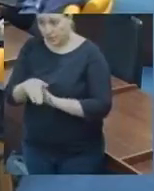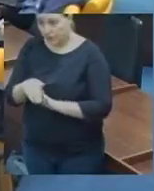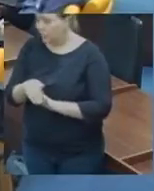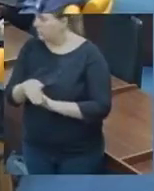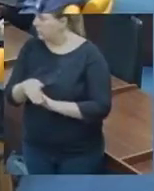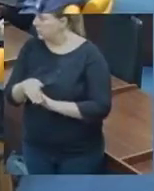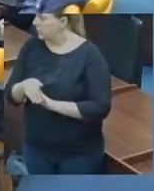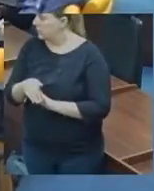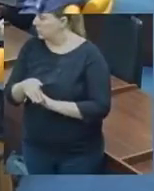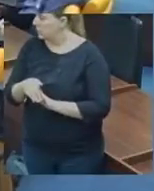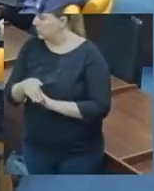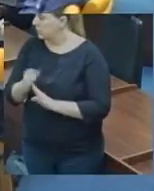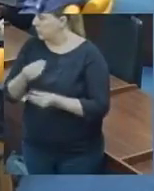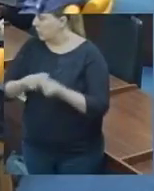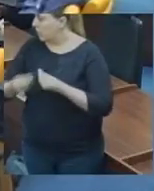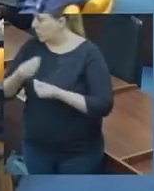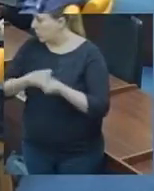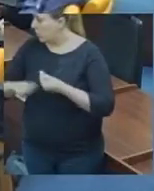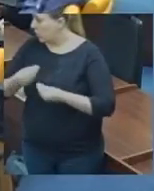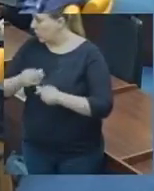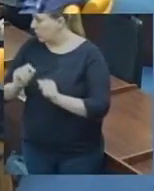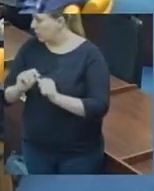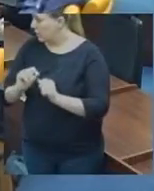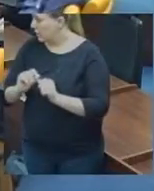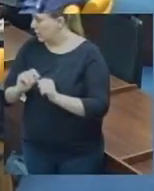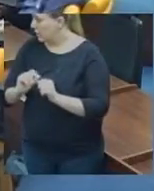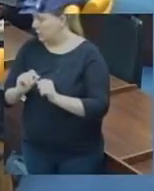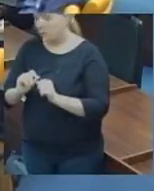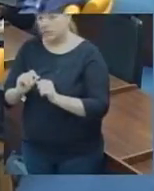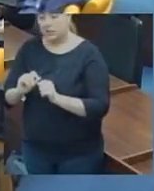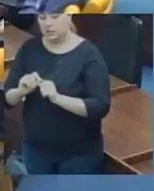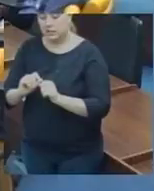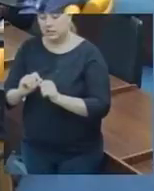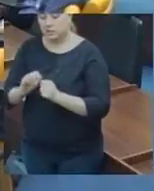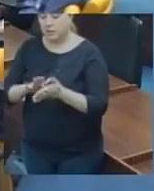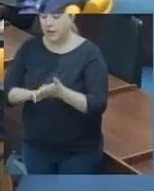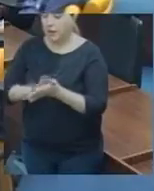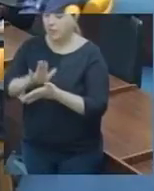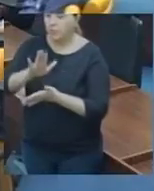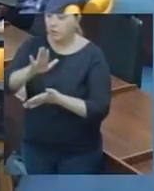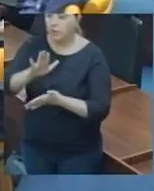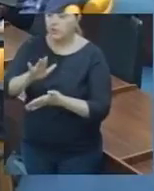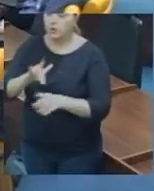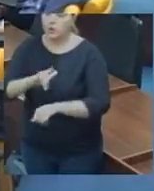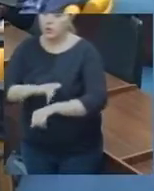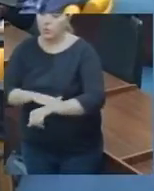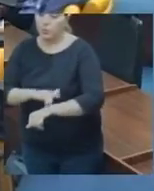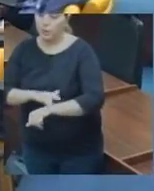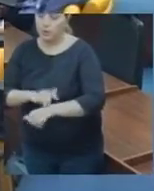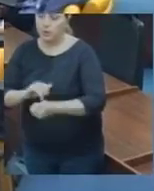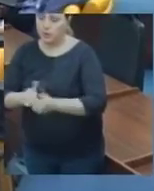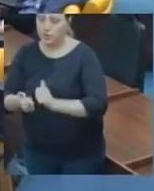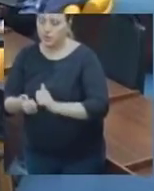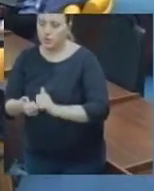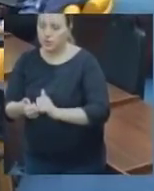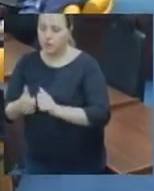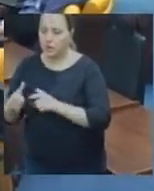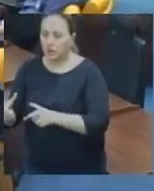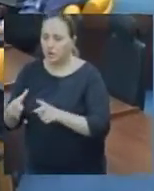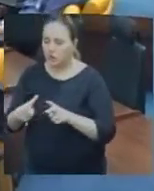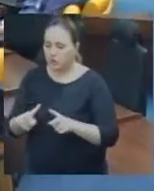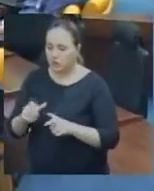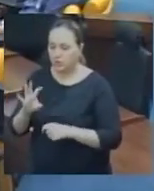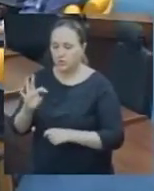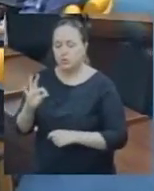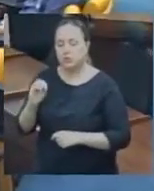exatamente como se fazer uma uma rampa um banheiro notório em local tombado